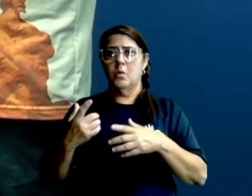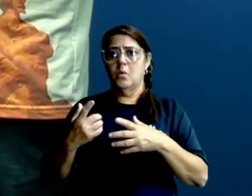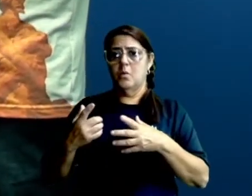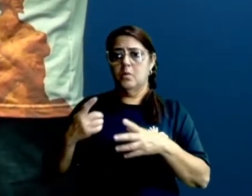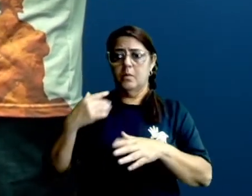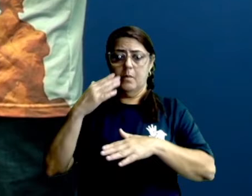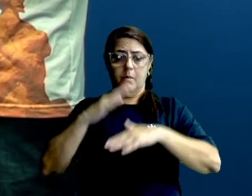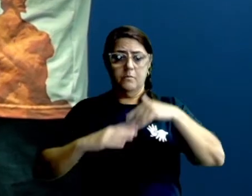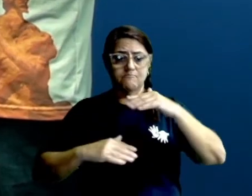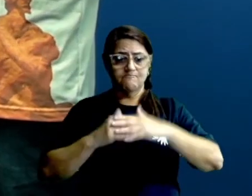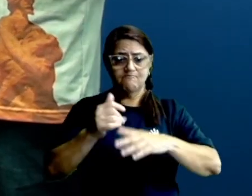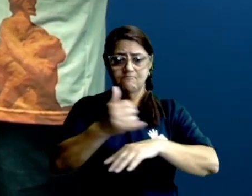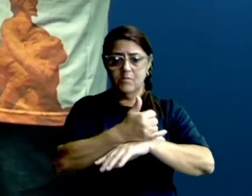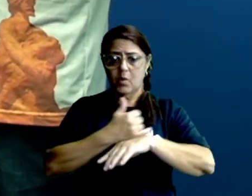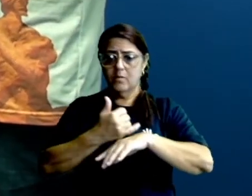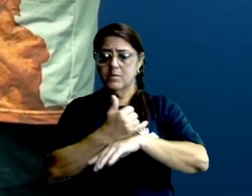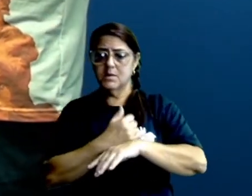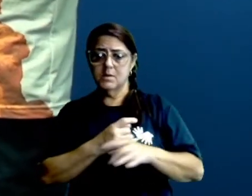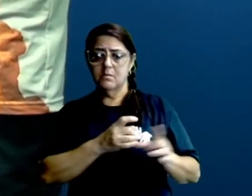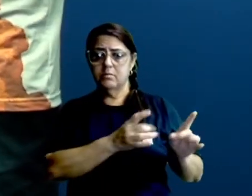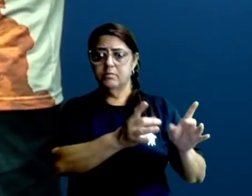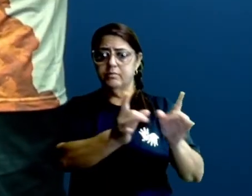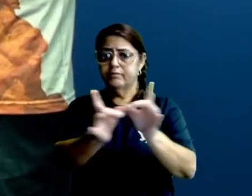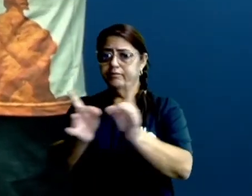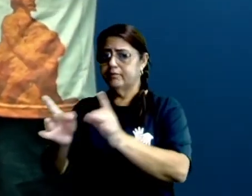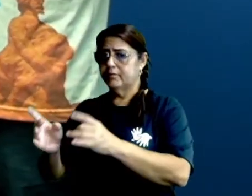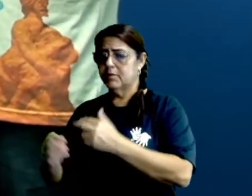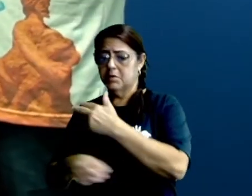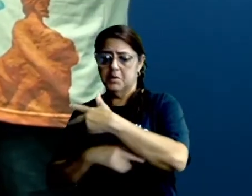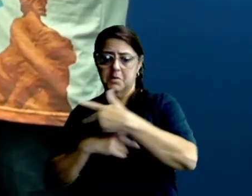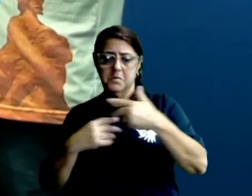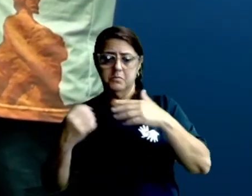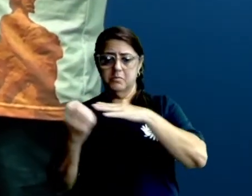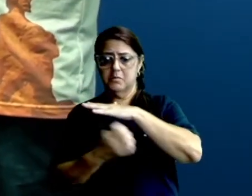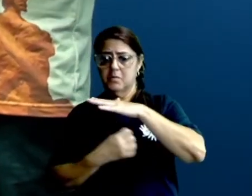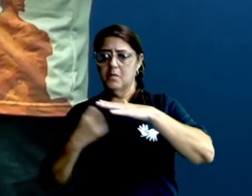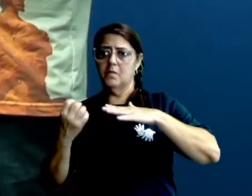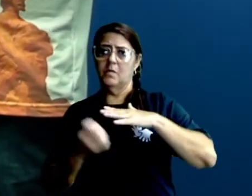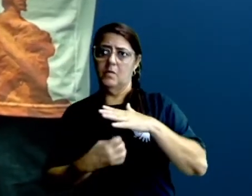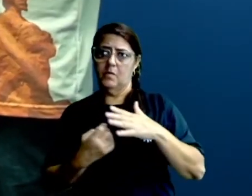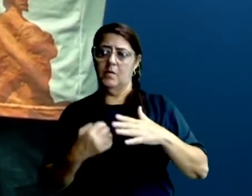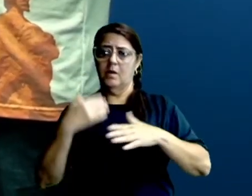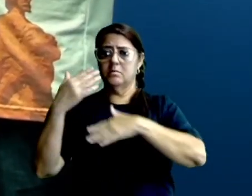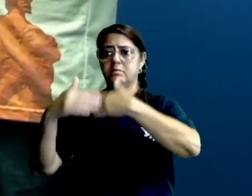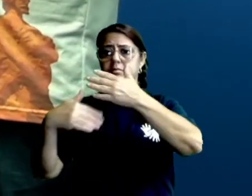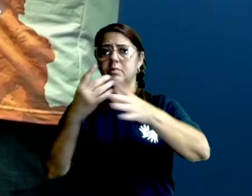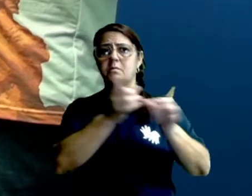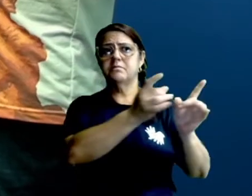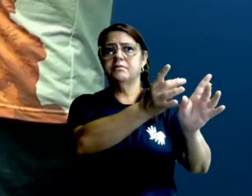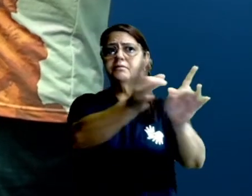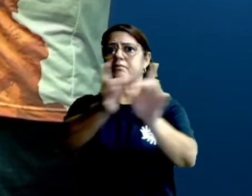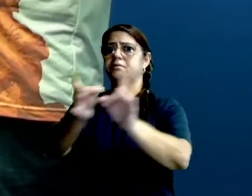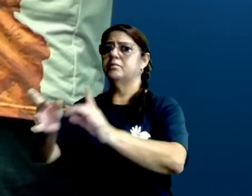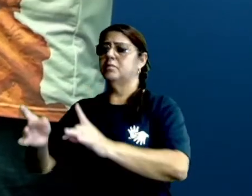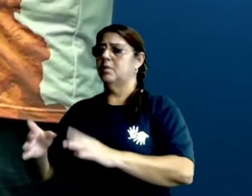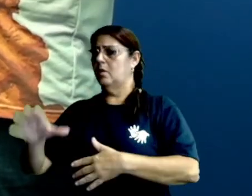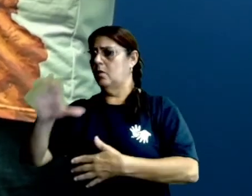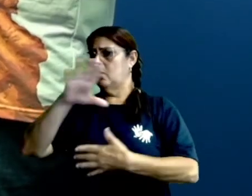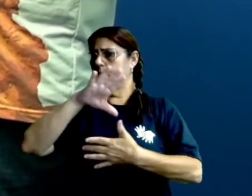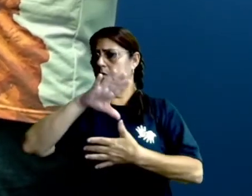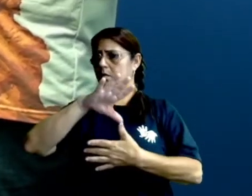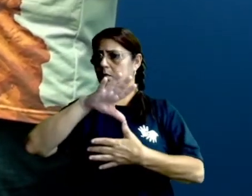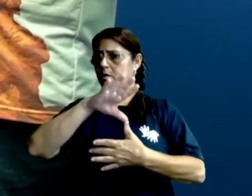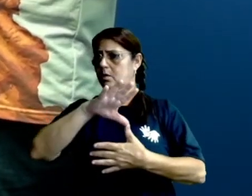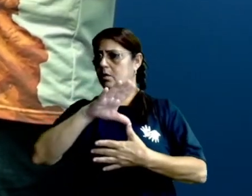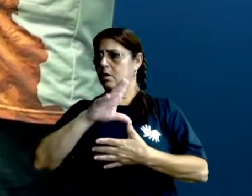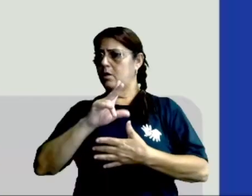excessos de produção também, né? Quase eles vendiam, né? Seus produtos industrializados, seus excedentes. Então, esse é um mapa, né, que mostra